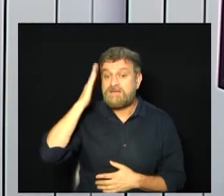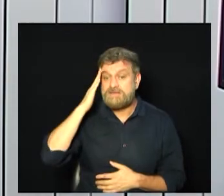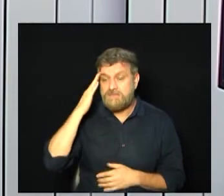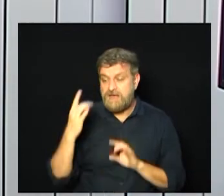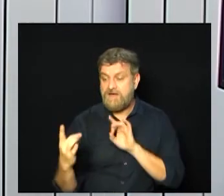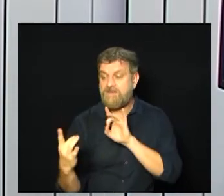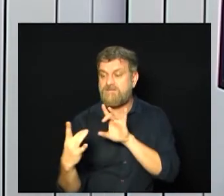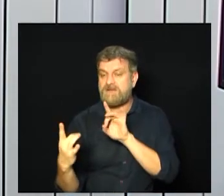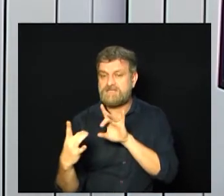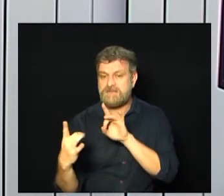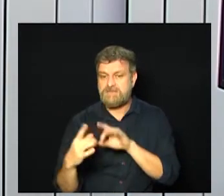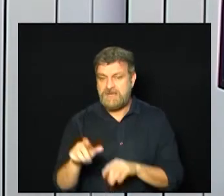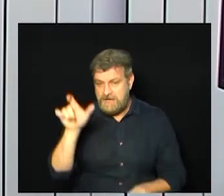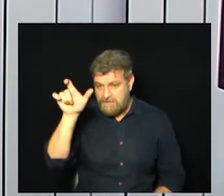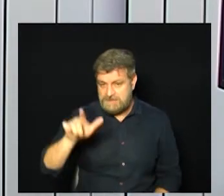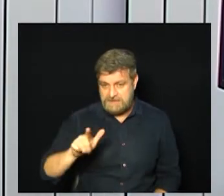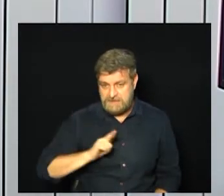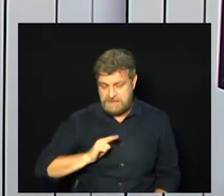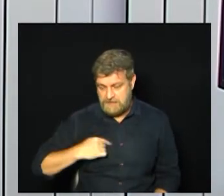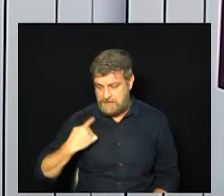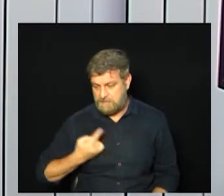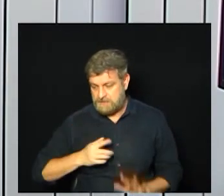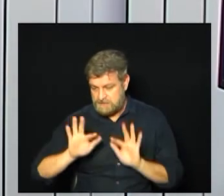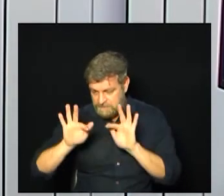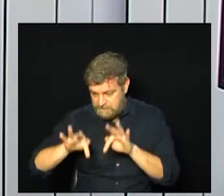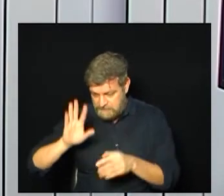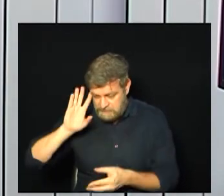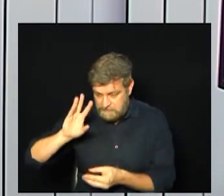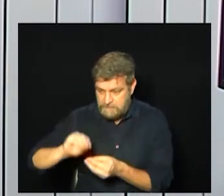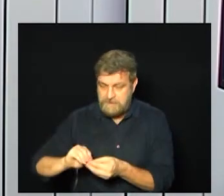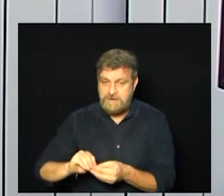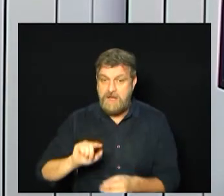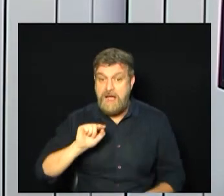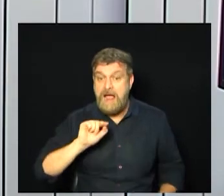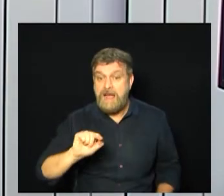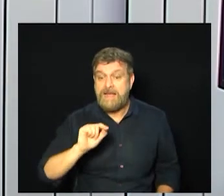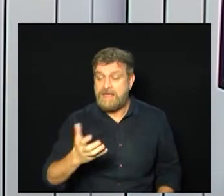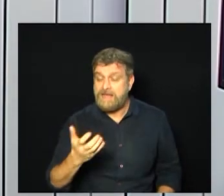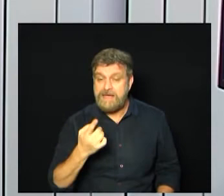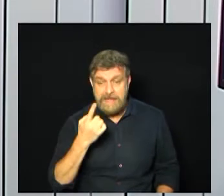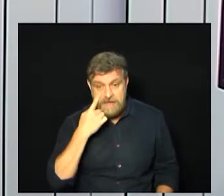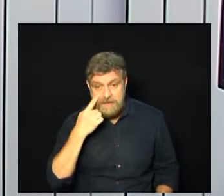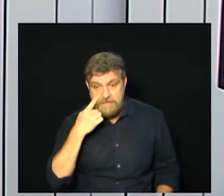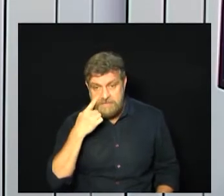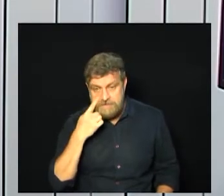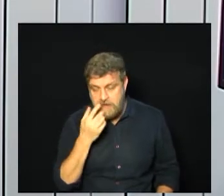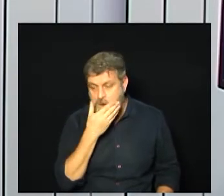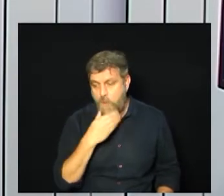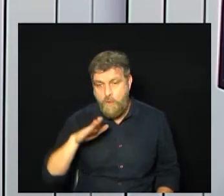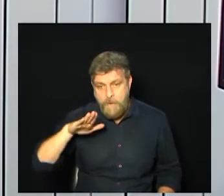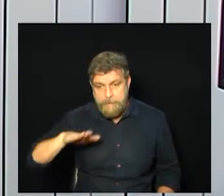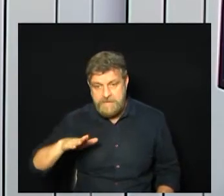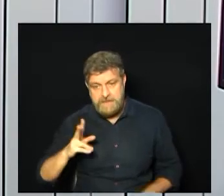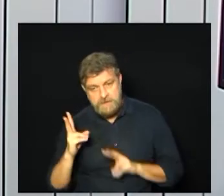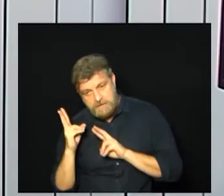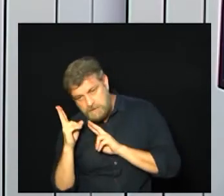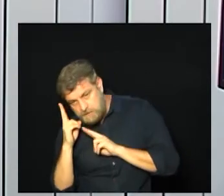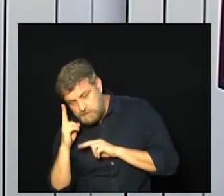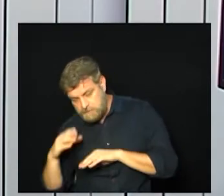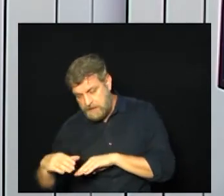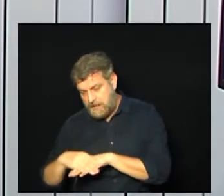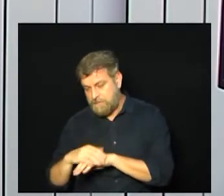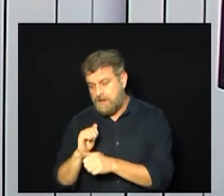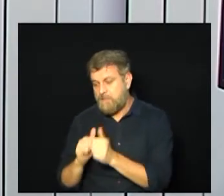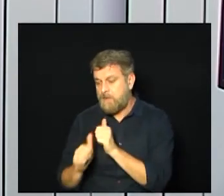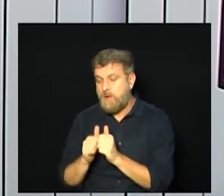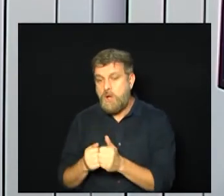que você tem recebido, mas para a gente poder encerrar, quem está interessado aí, o Menino que Dormia de Chuteiras, quer comprar o livro,